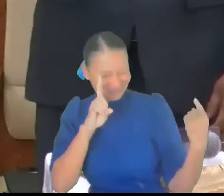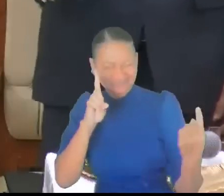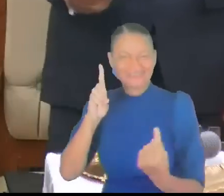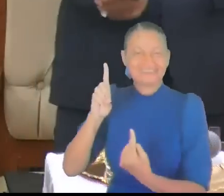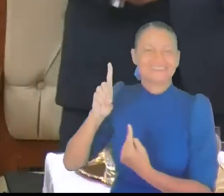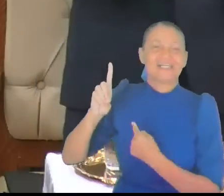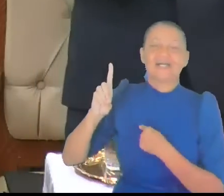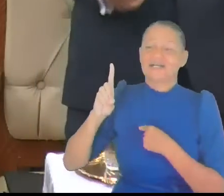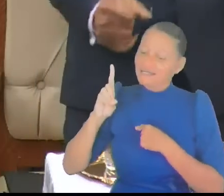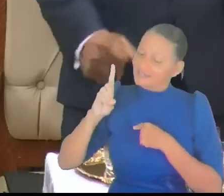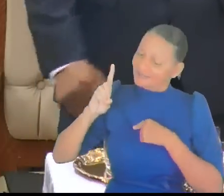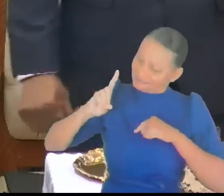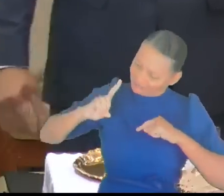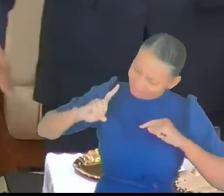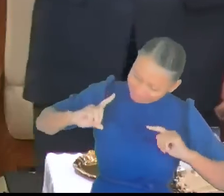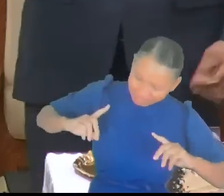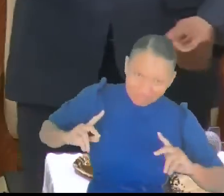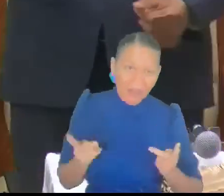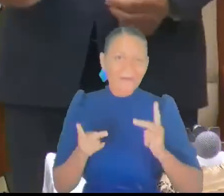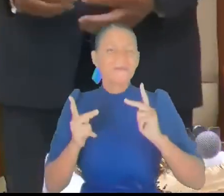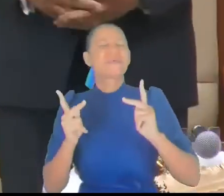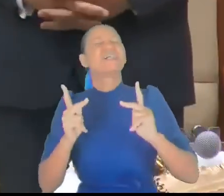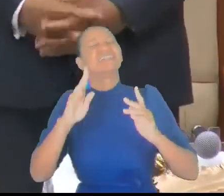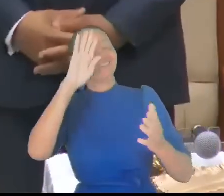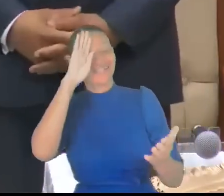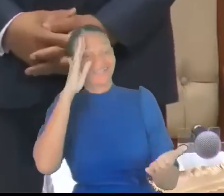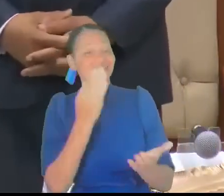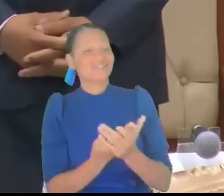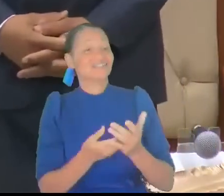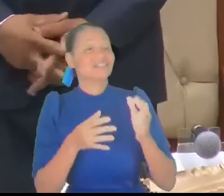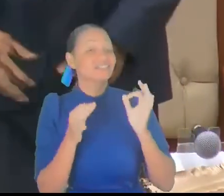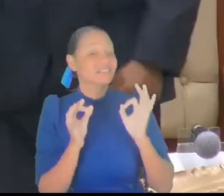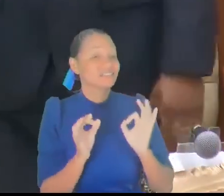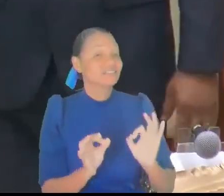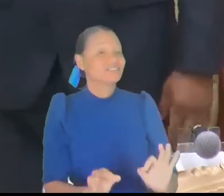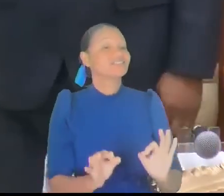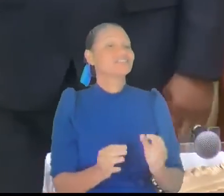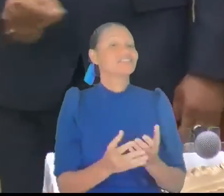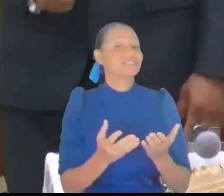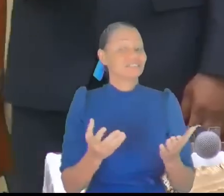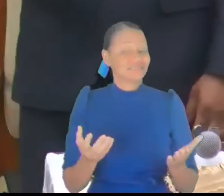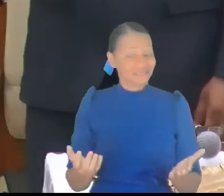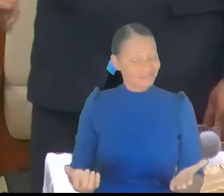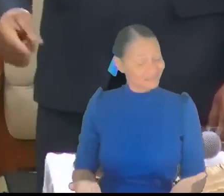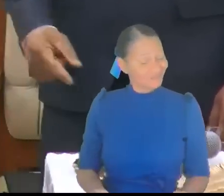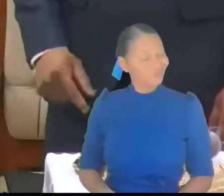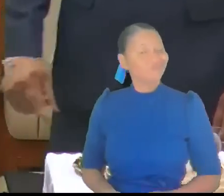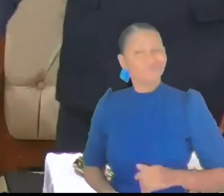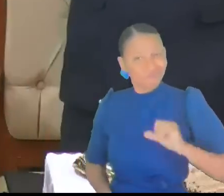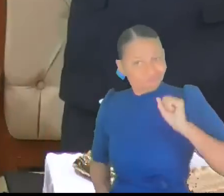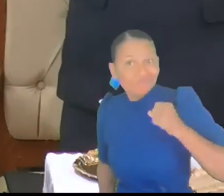A vitória por certo virá. Se Deus é por nós,